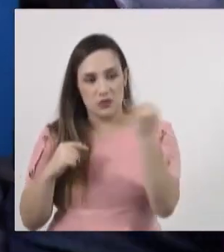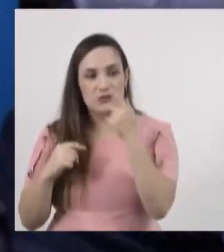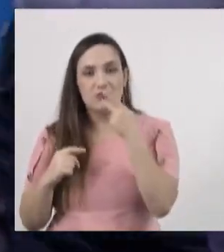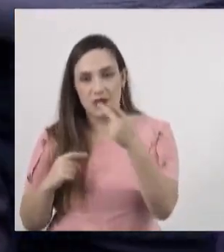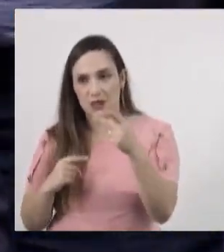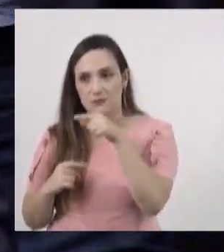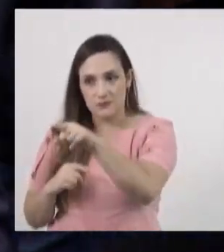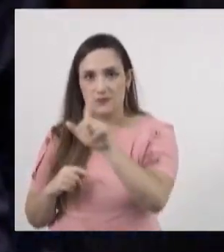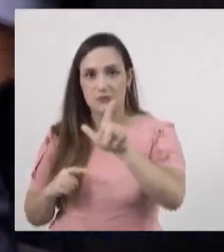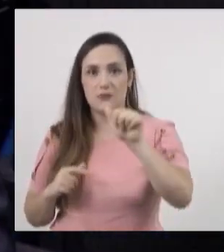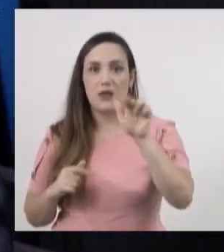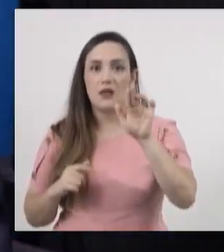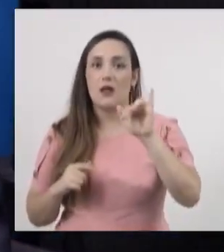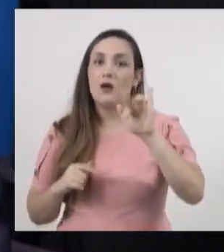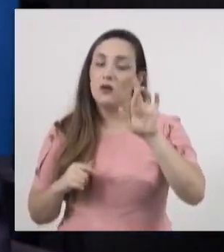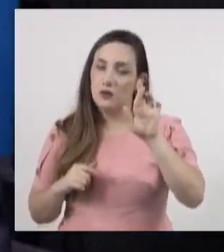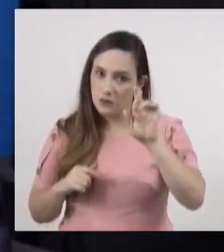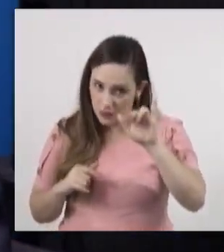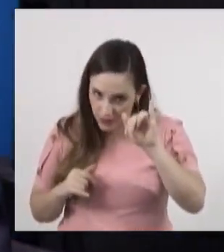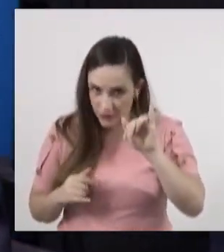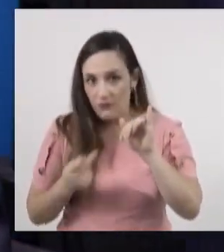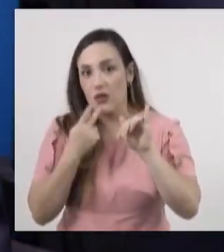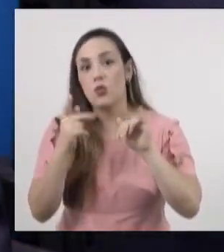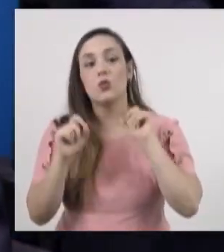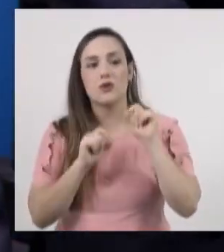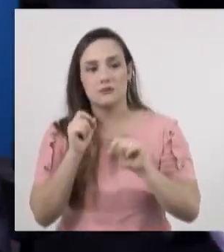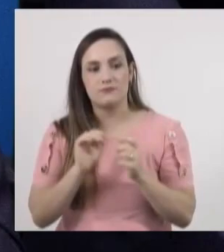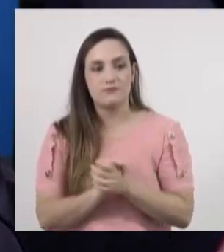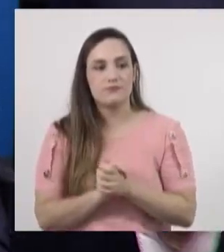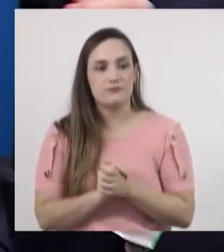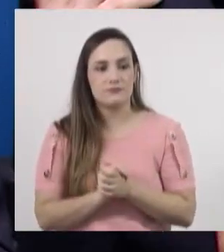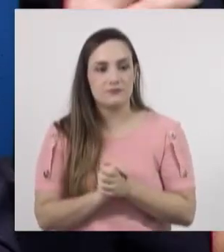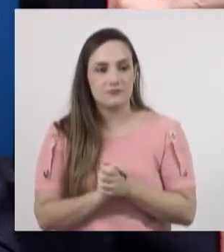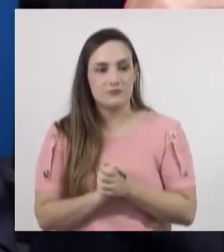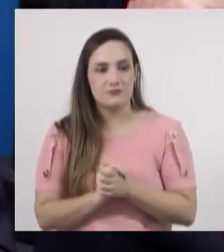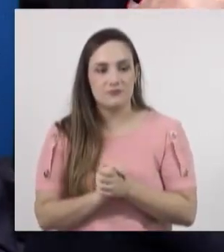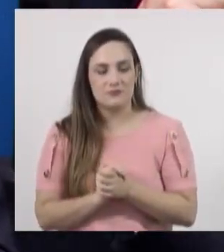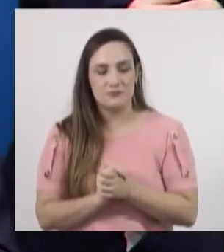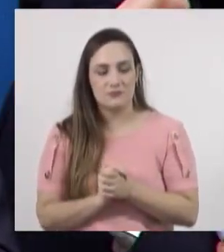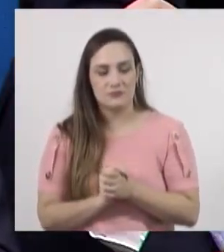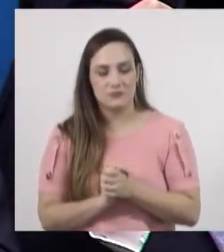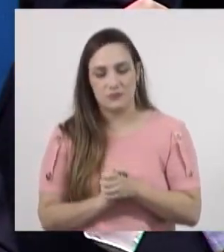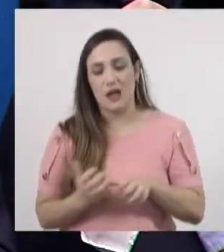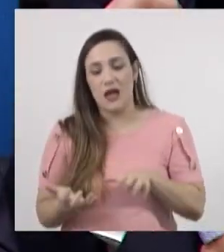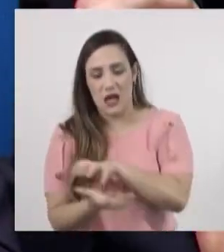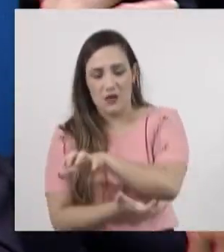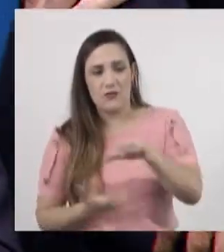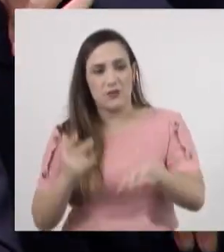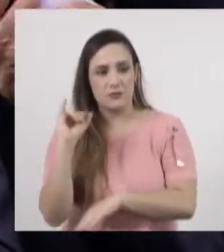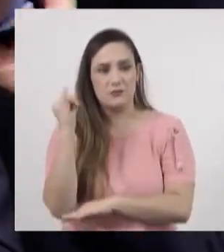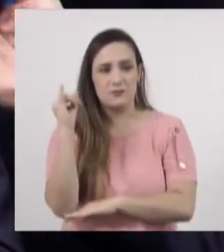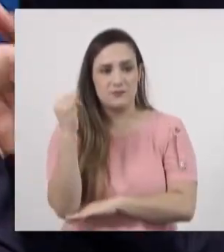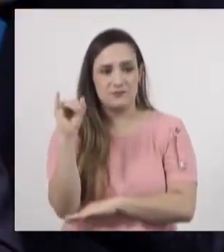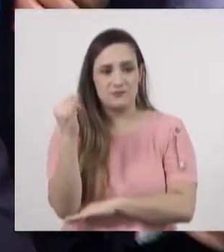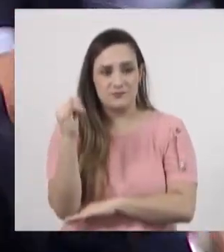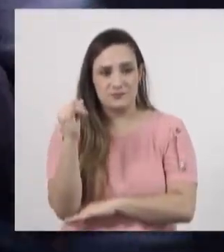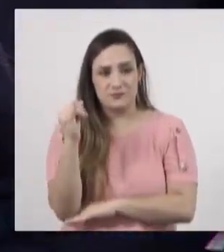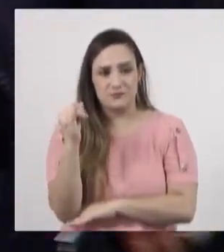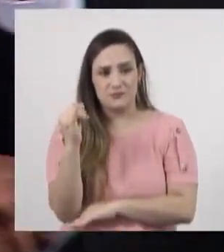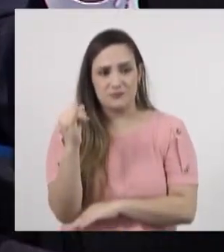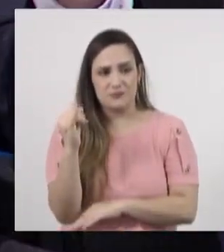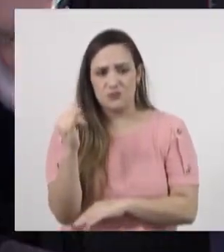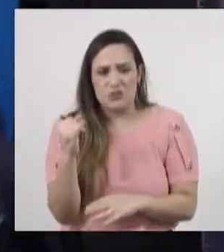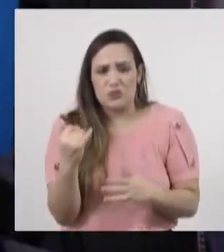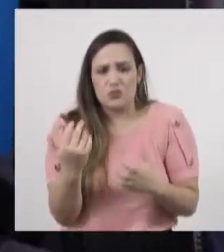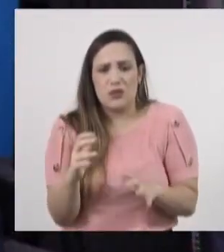falou um pouco sobre isso, que nós temos uma reforma tributária que se propõe a ser neutra sobre o ponto de vista de impacto tributário, na